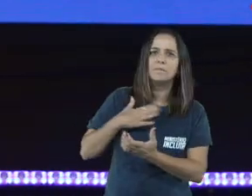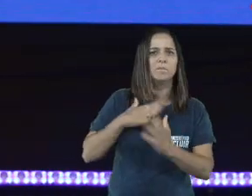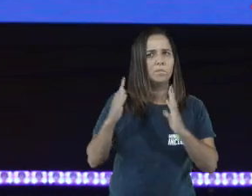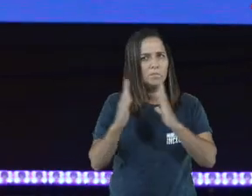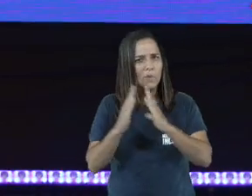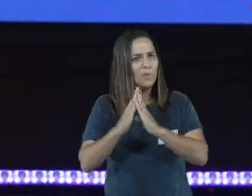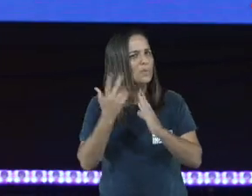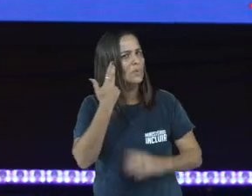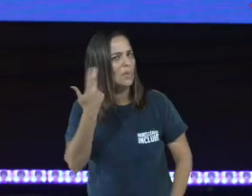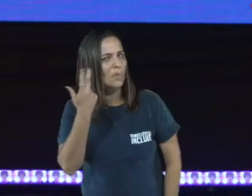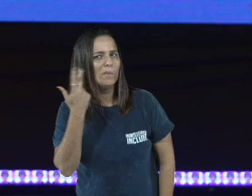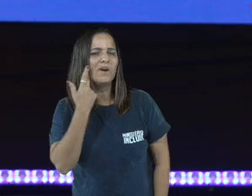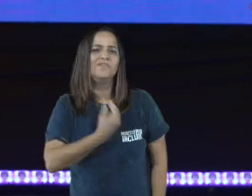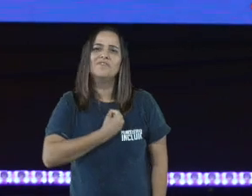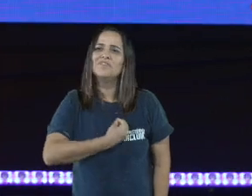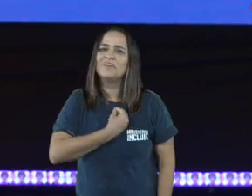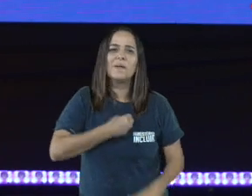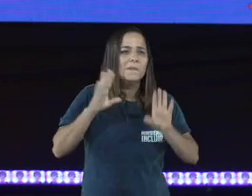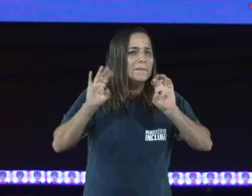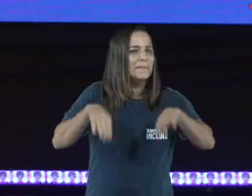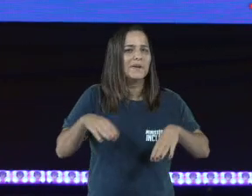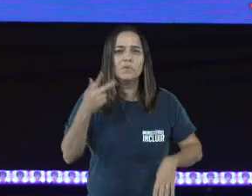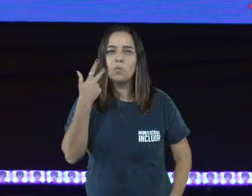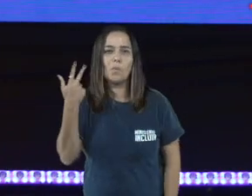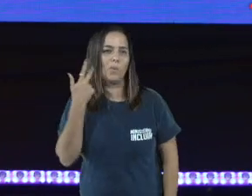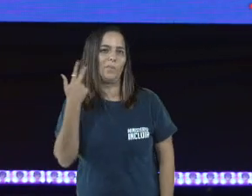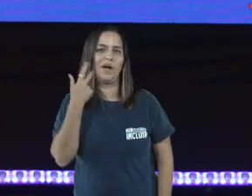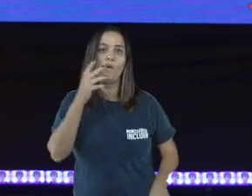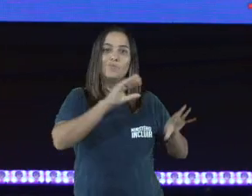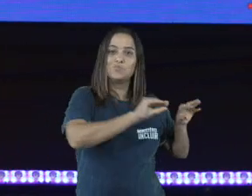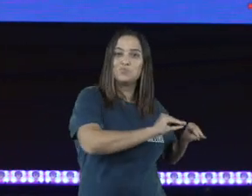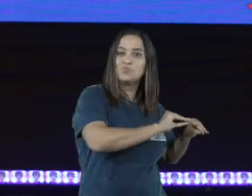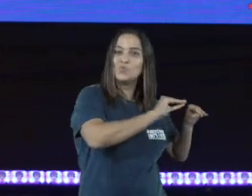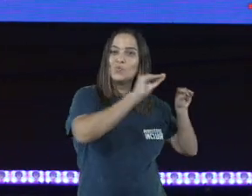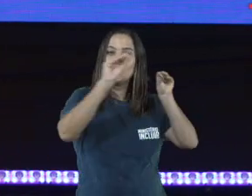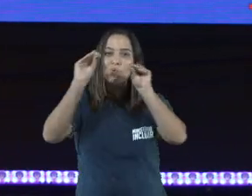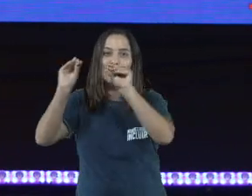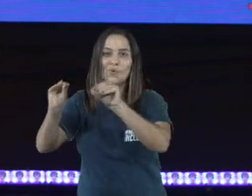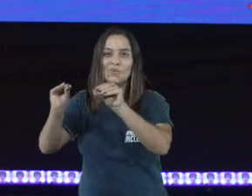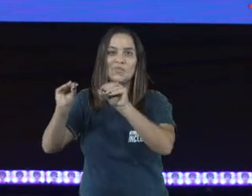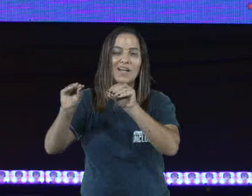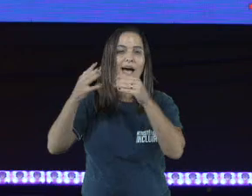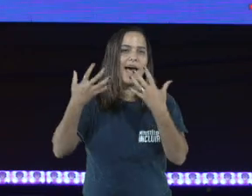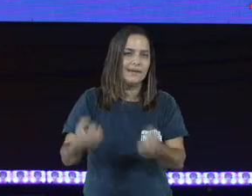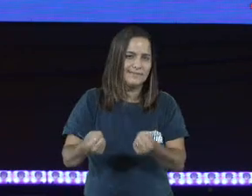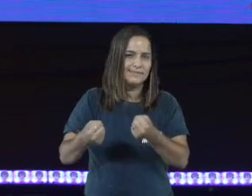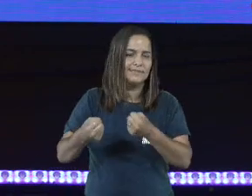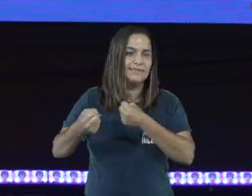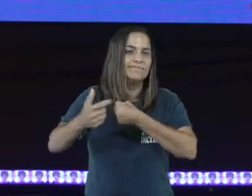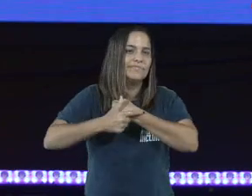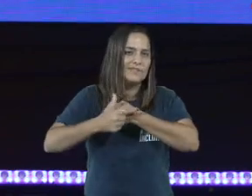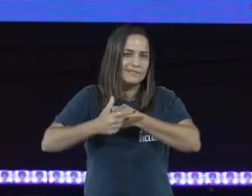e foi melhor decisão da minha vida vencer meus medos pensei meus traumas